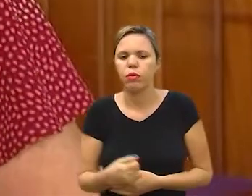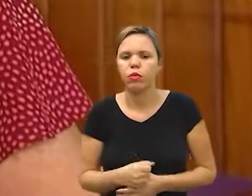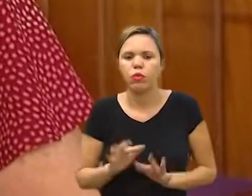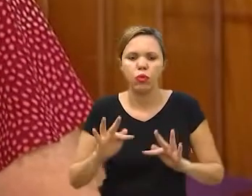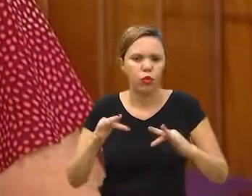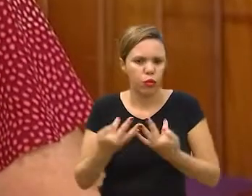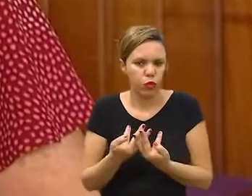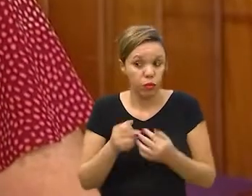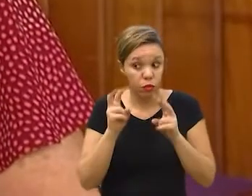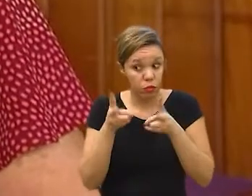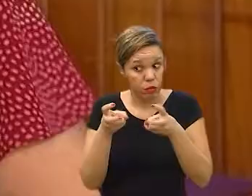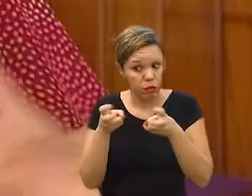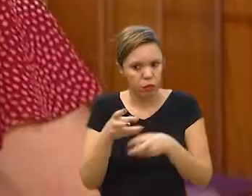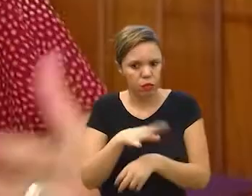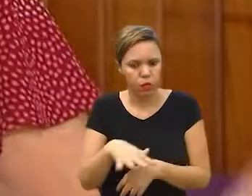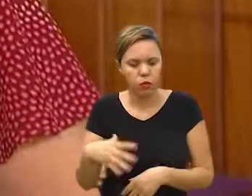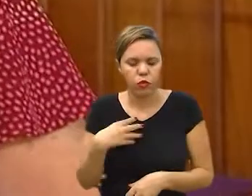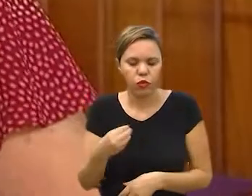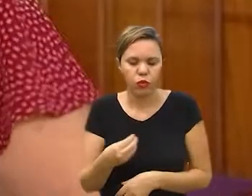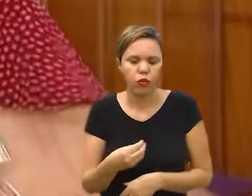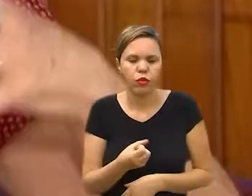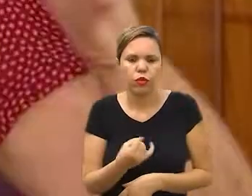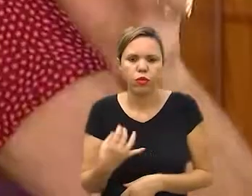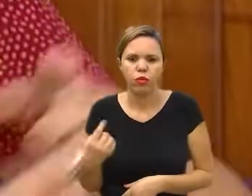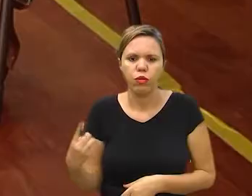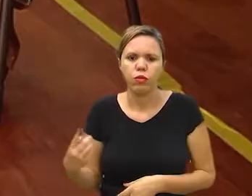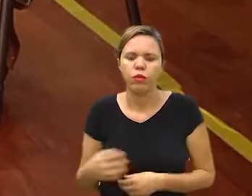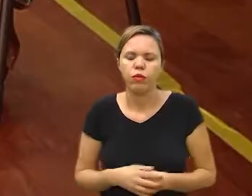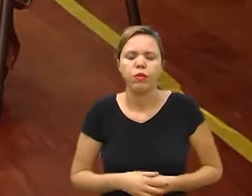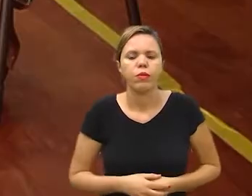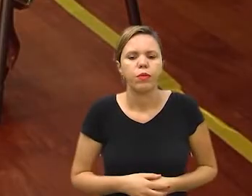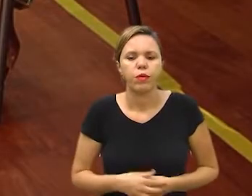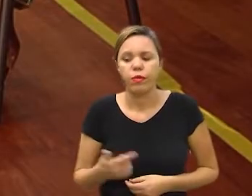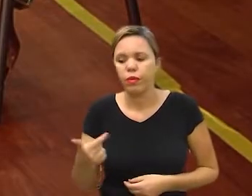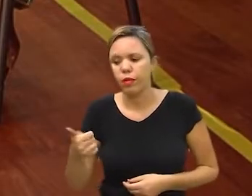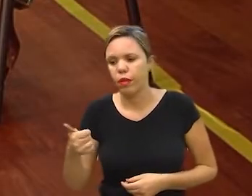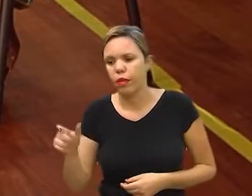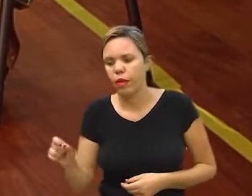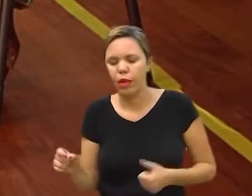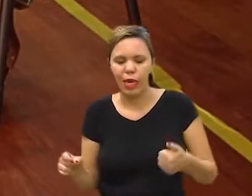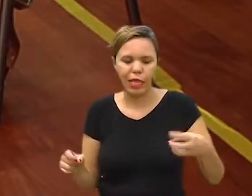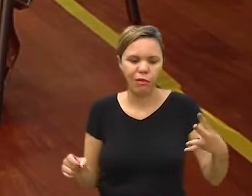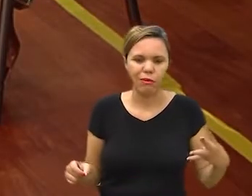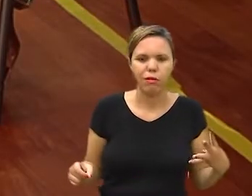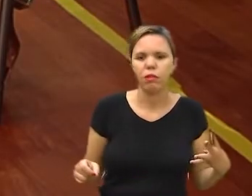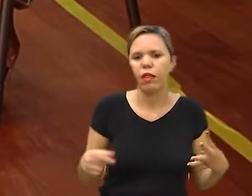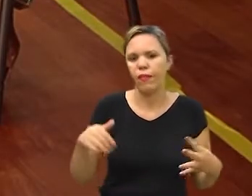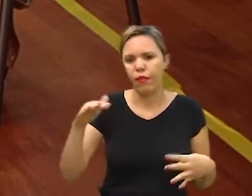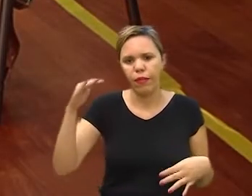pais conseguem ver isso nos filhos, que eles começam a contar. 1, 2, 3, 10, 12, 14,